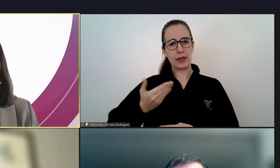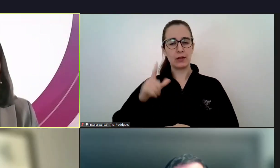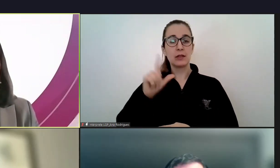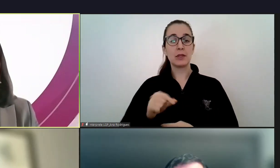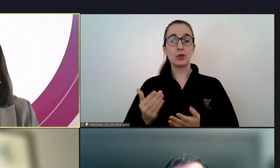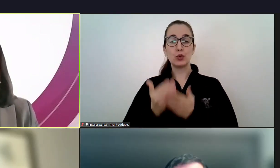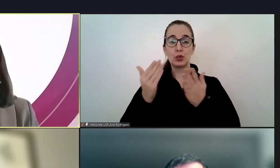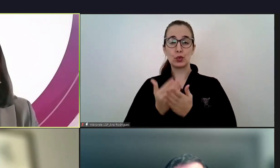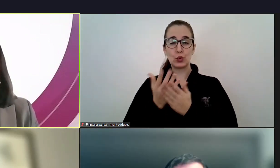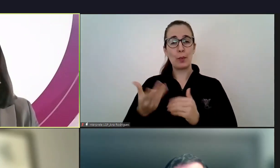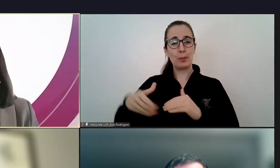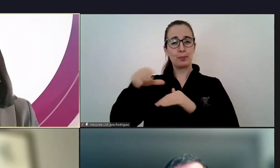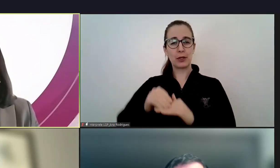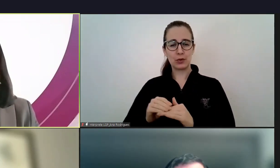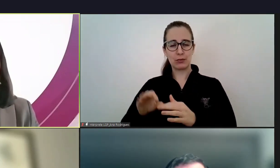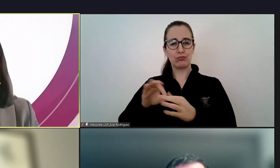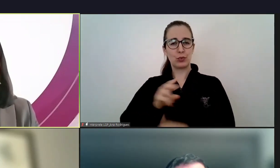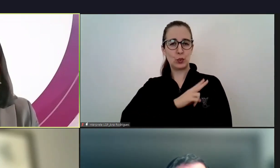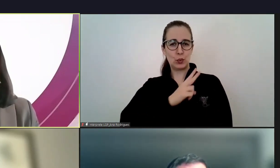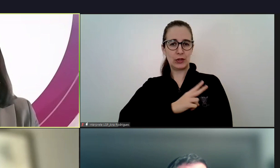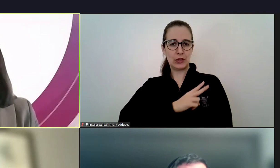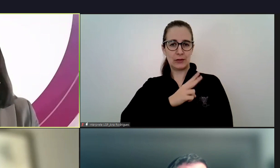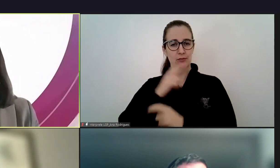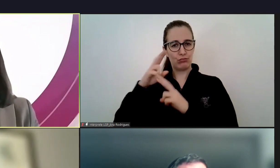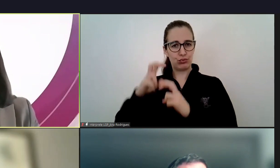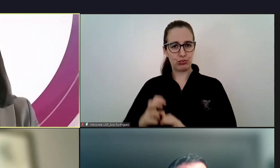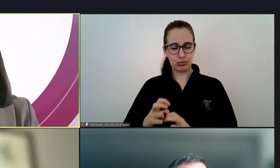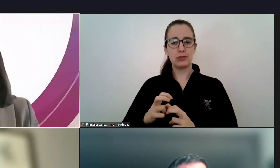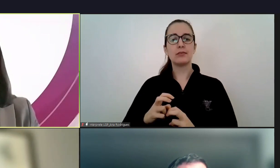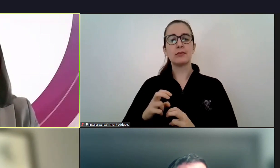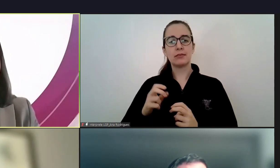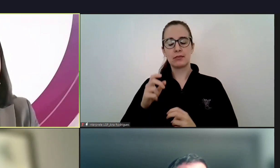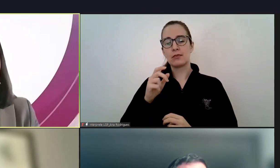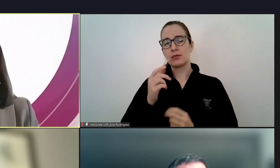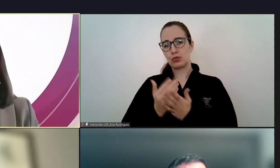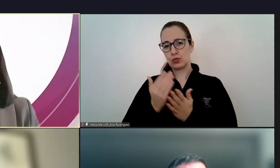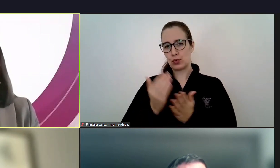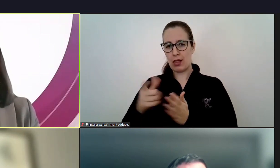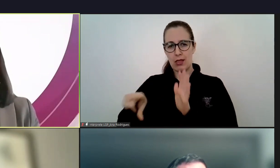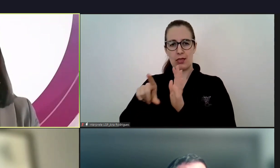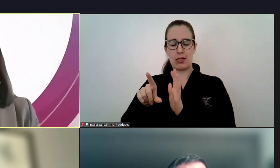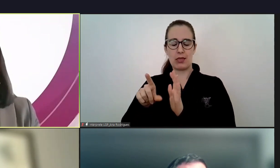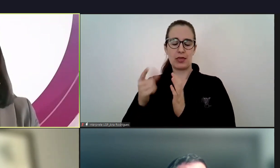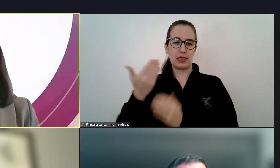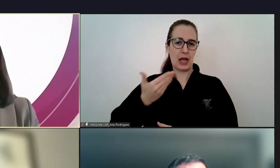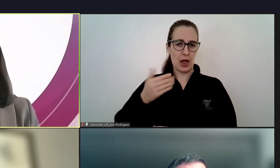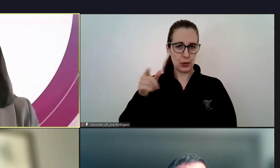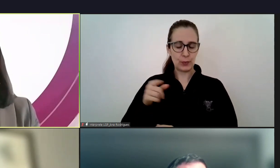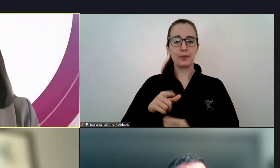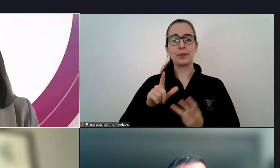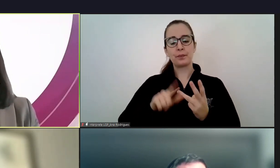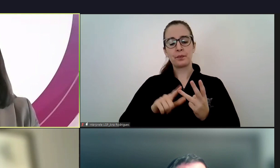de Pós-Graduação da George Mason University, Antonin Scalia Law School. E Roberto